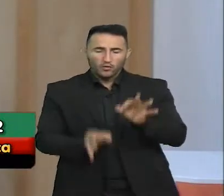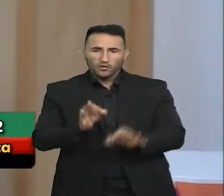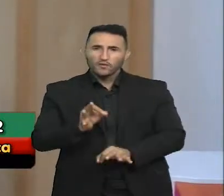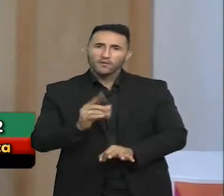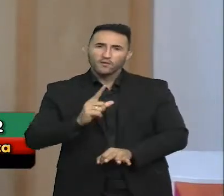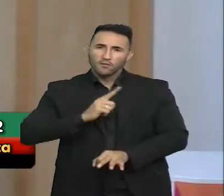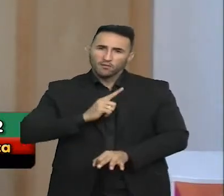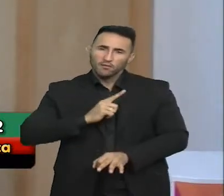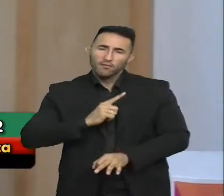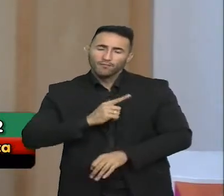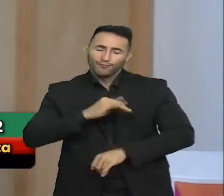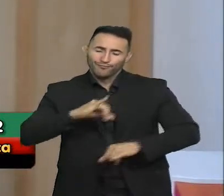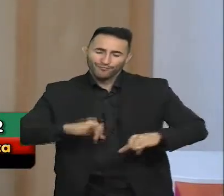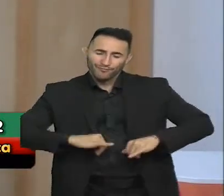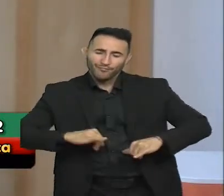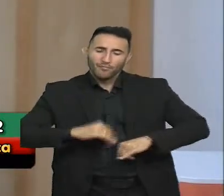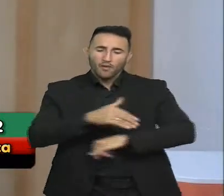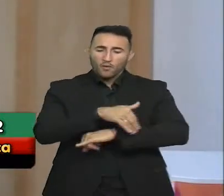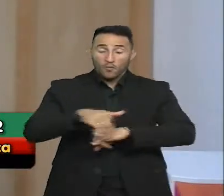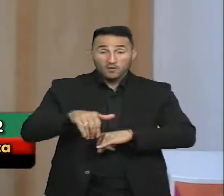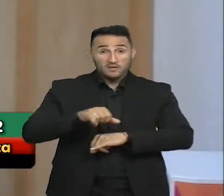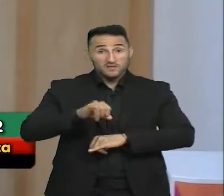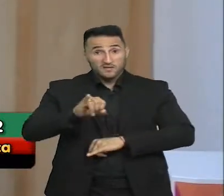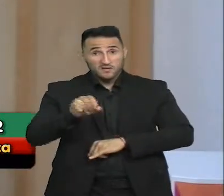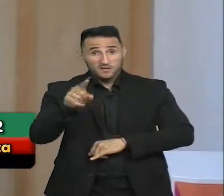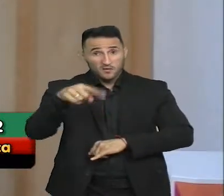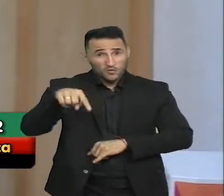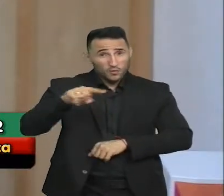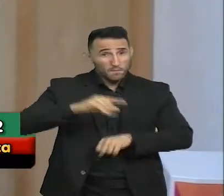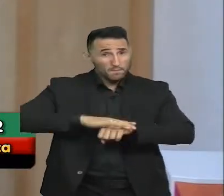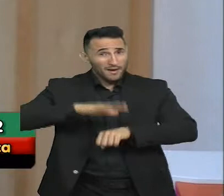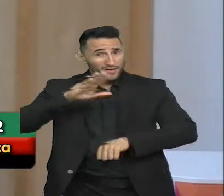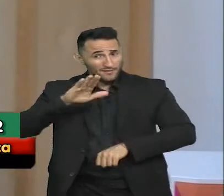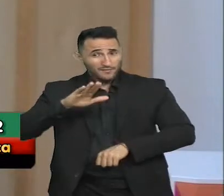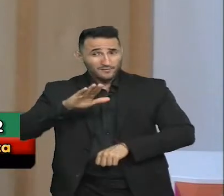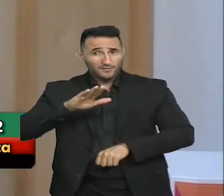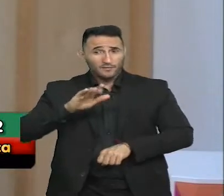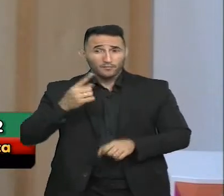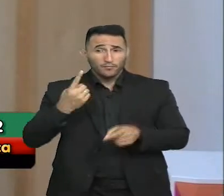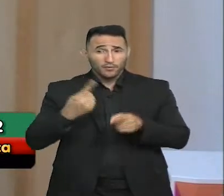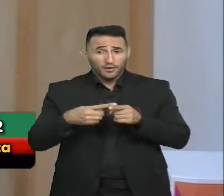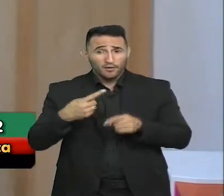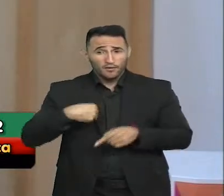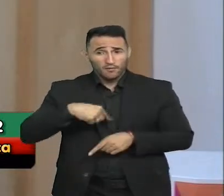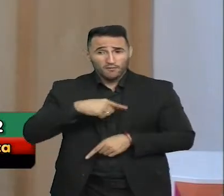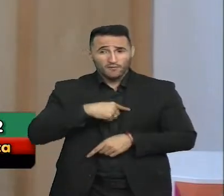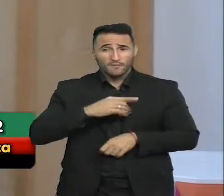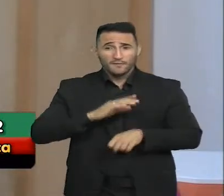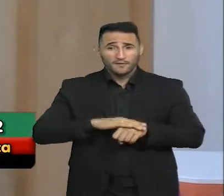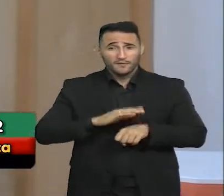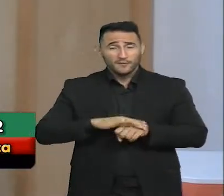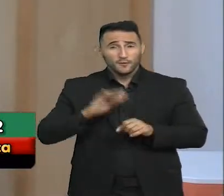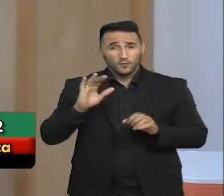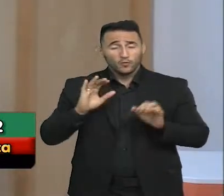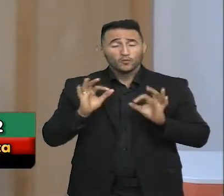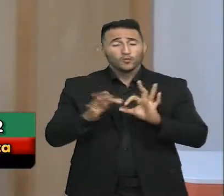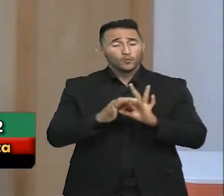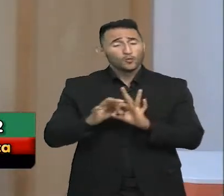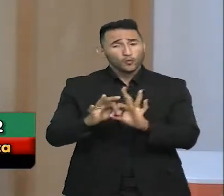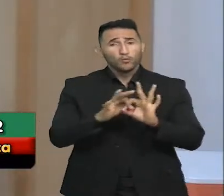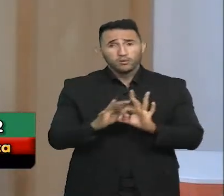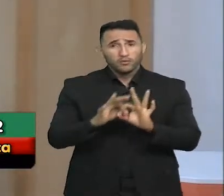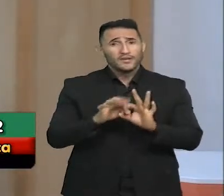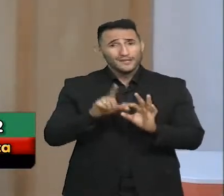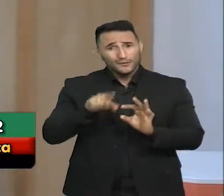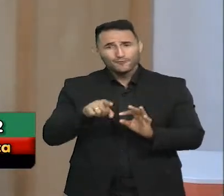de vulnerabilidade. E se isso vai além, é porque nós estamos construindo de forma coletiva. E